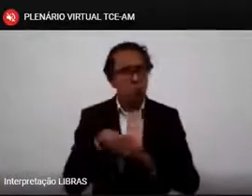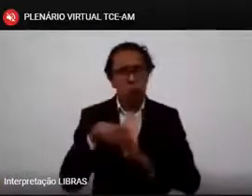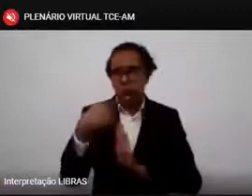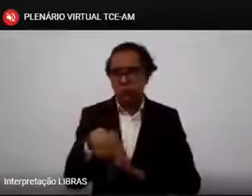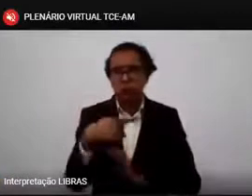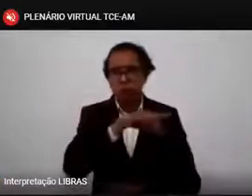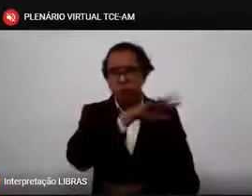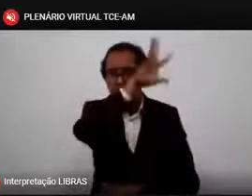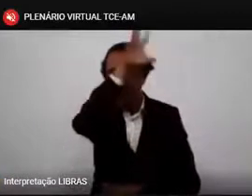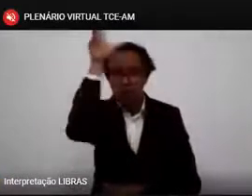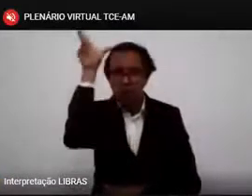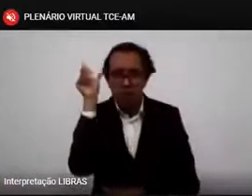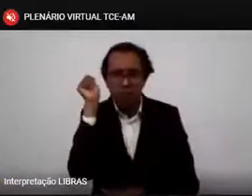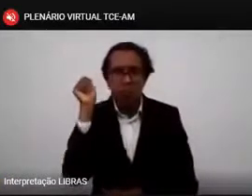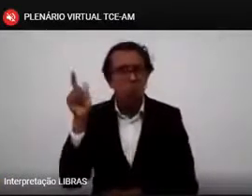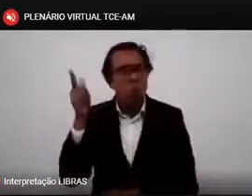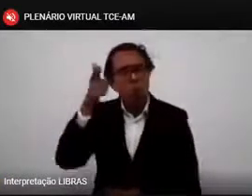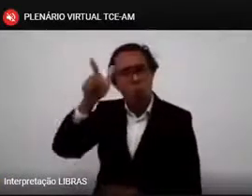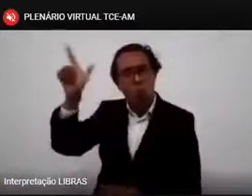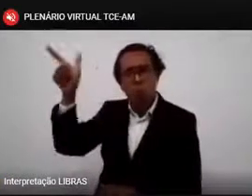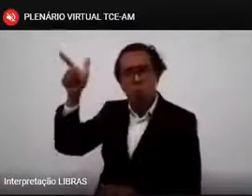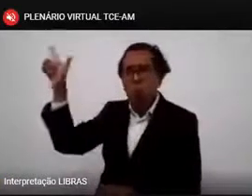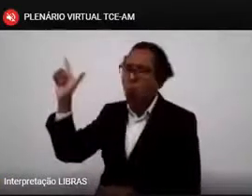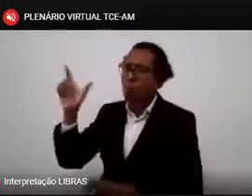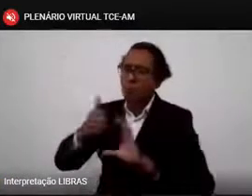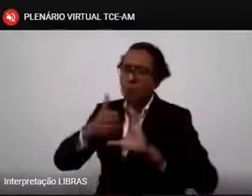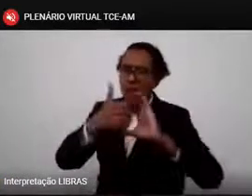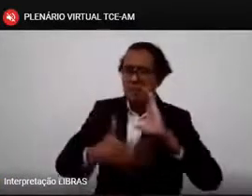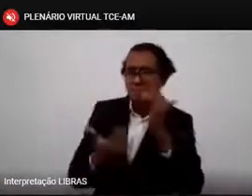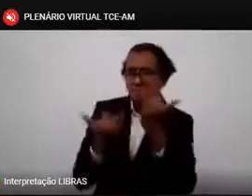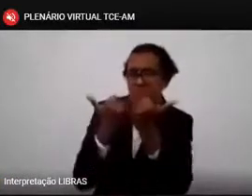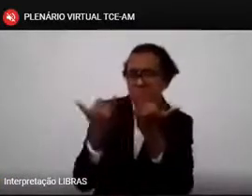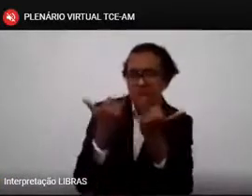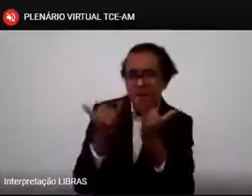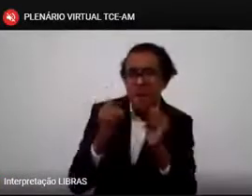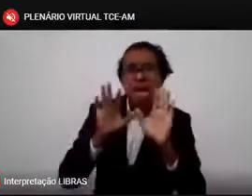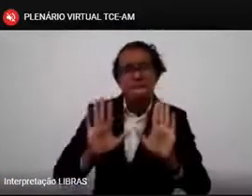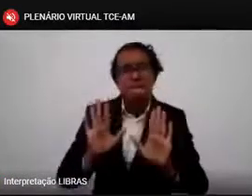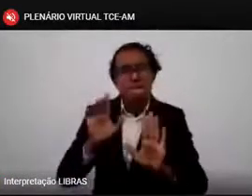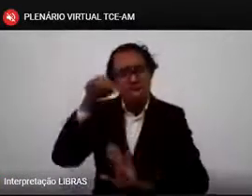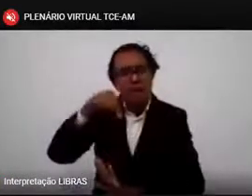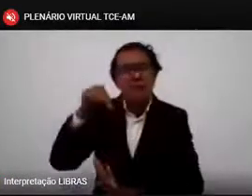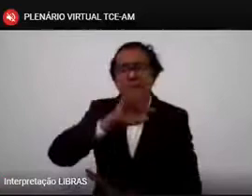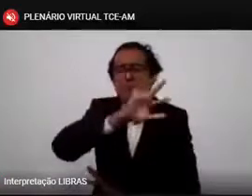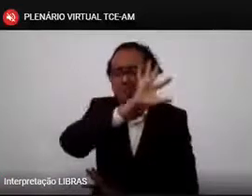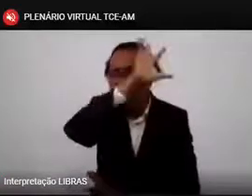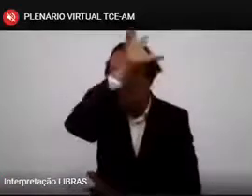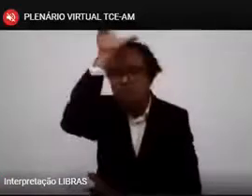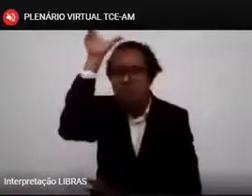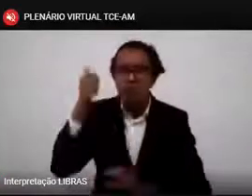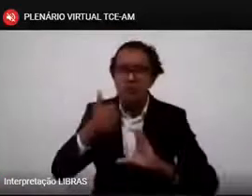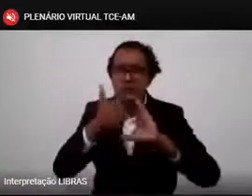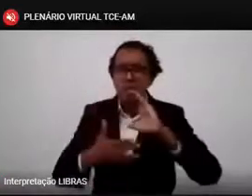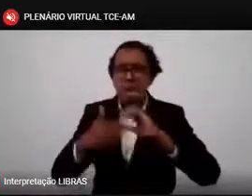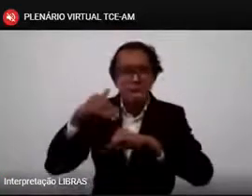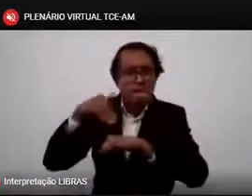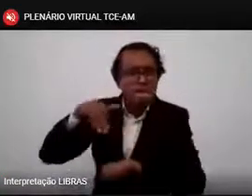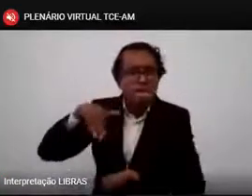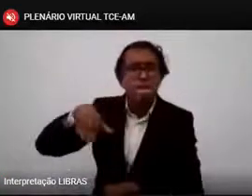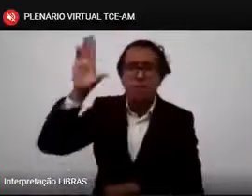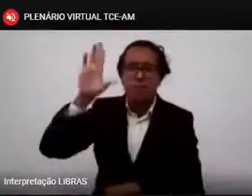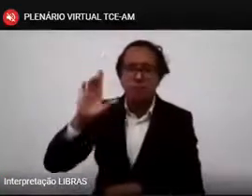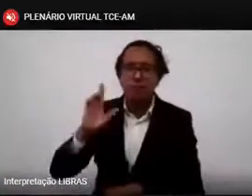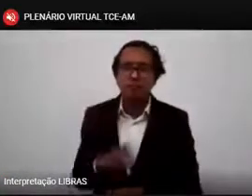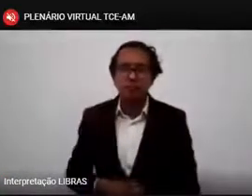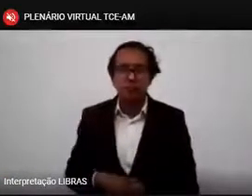Outras florestas tropicais têm características semelhantes, mas a Amazônia é que tem a maior característica. Próximo, por favor.